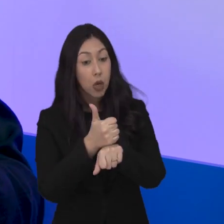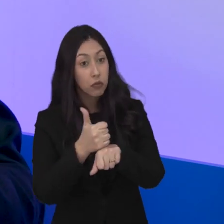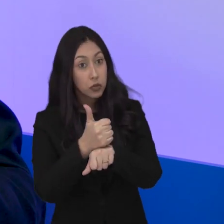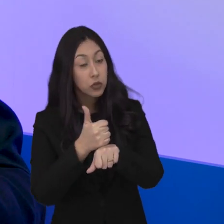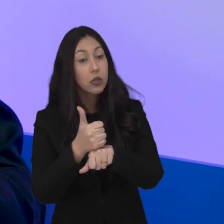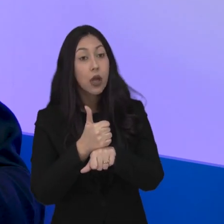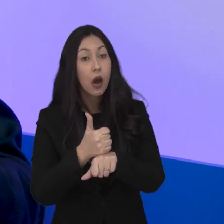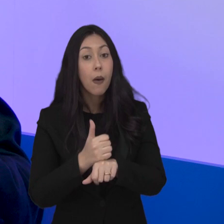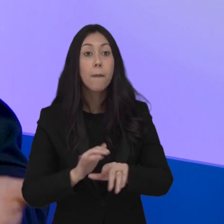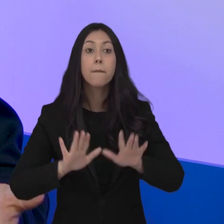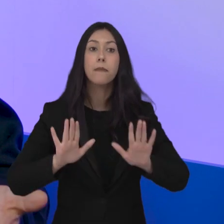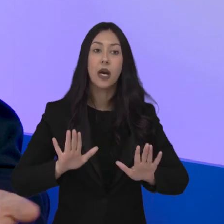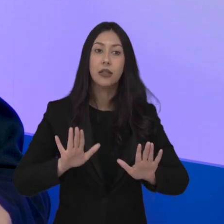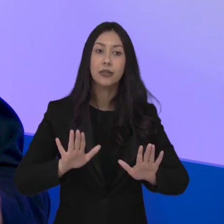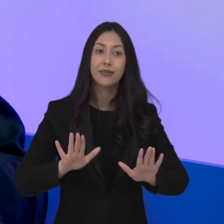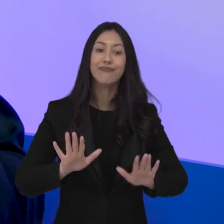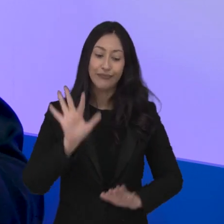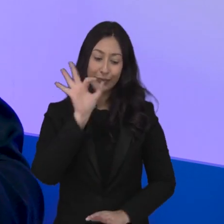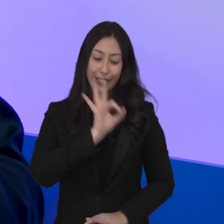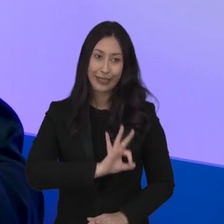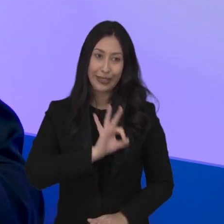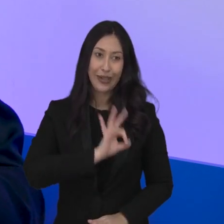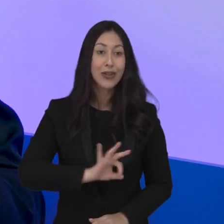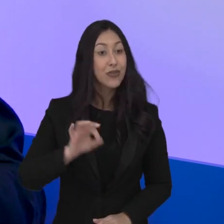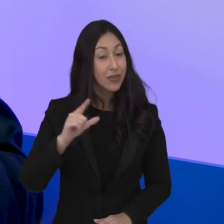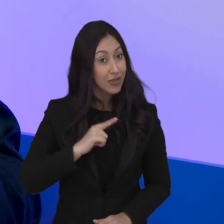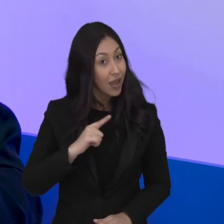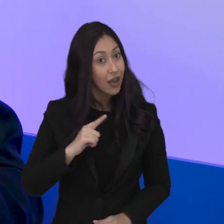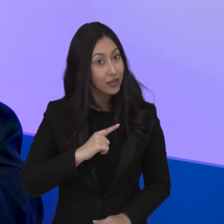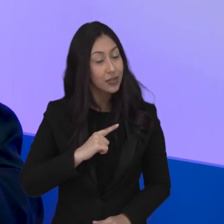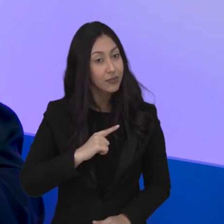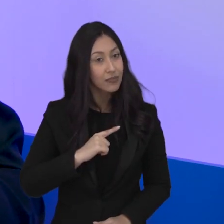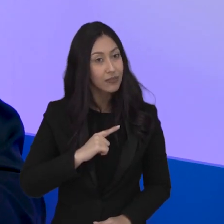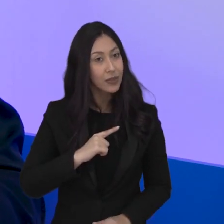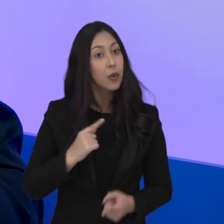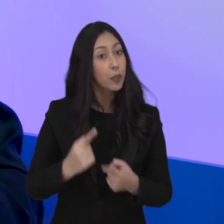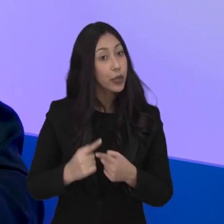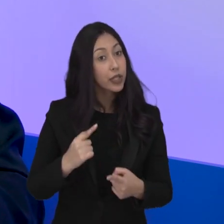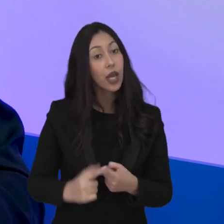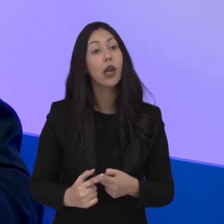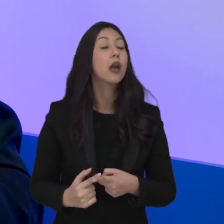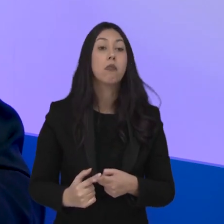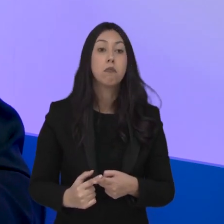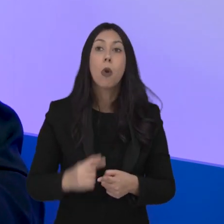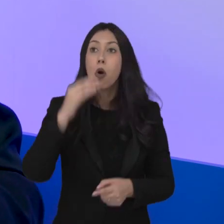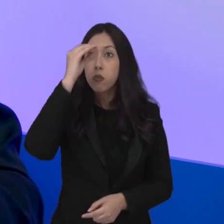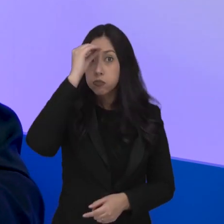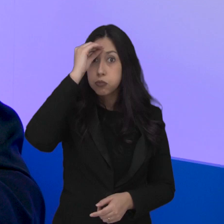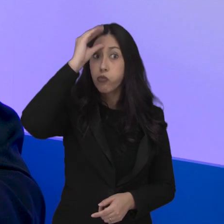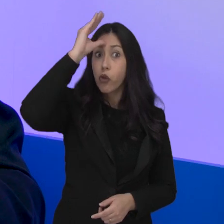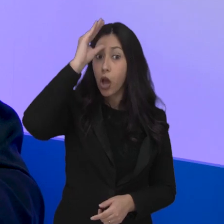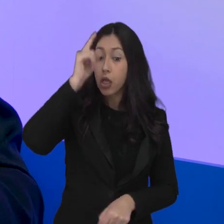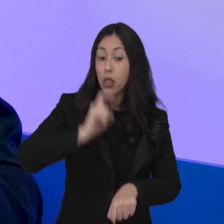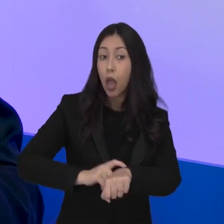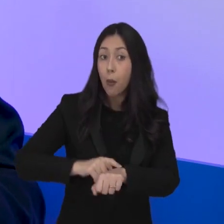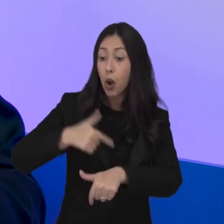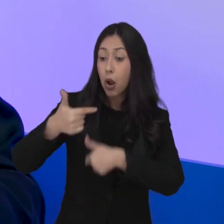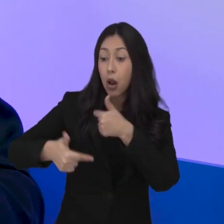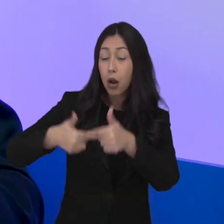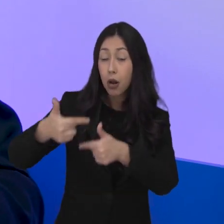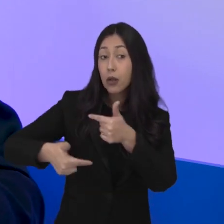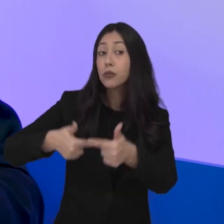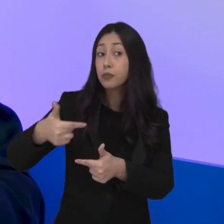profissionais, e para isso nós temos o quê? Nós recebemos uma receita em função do conhecimento e do tempo que